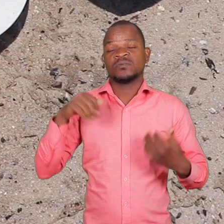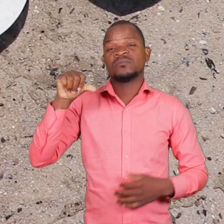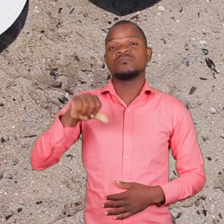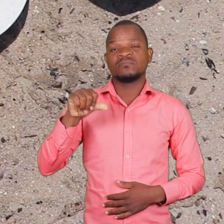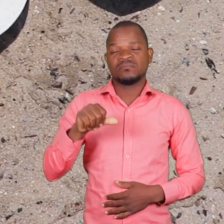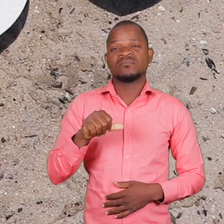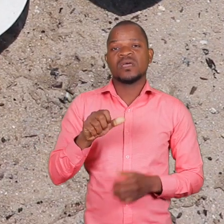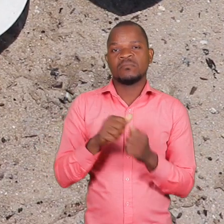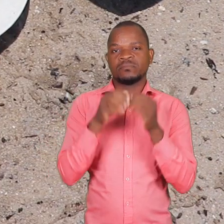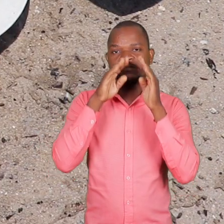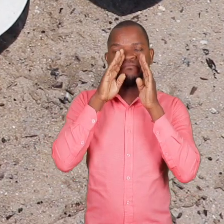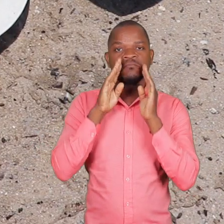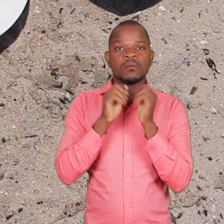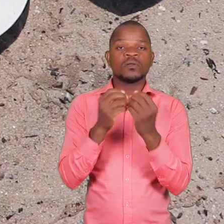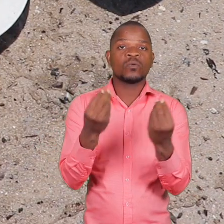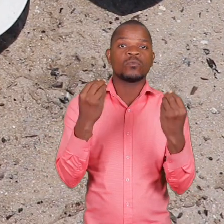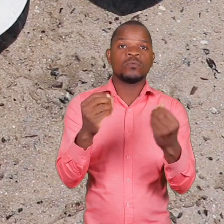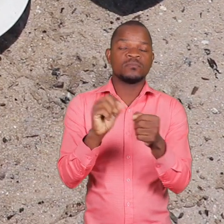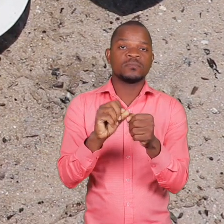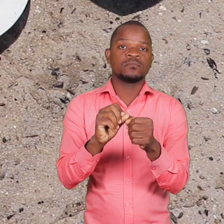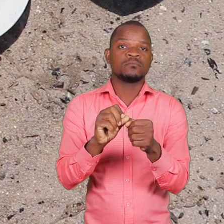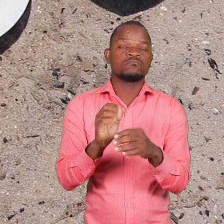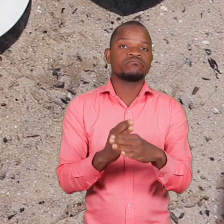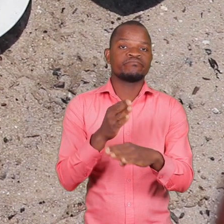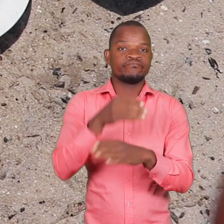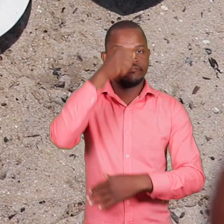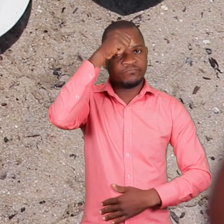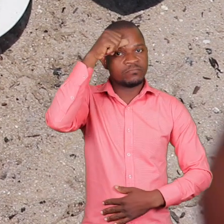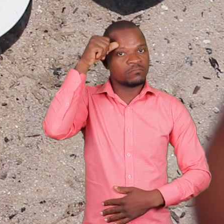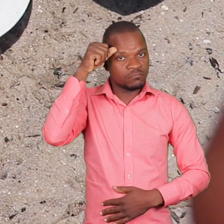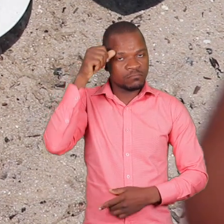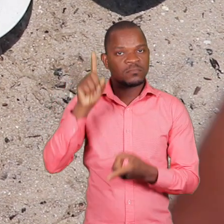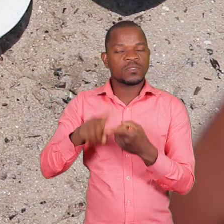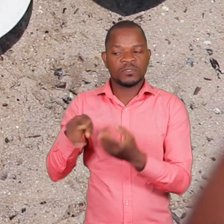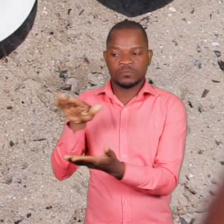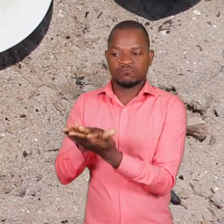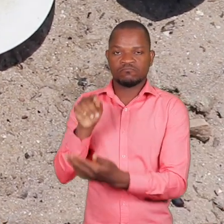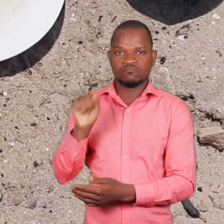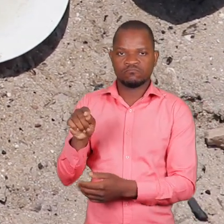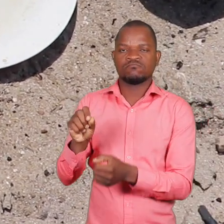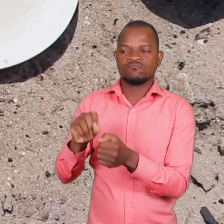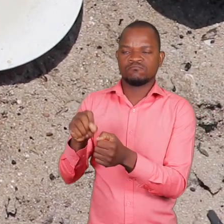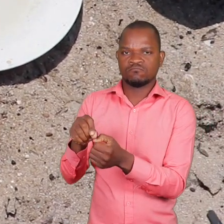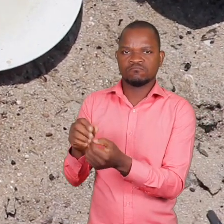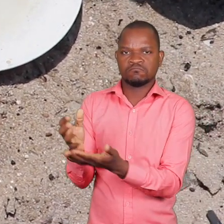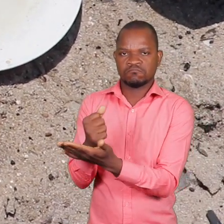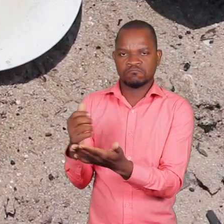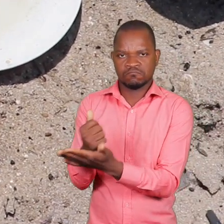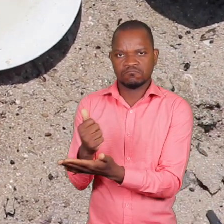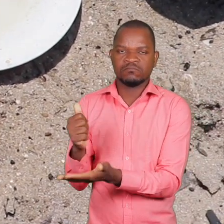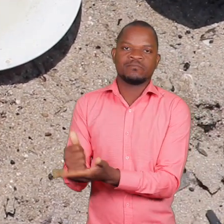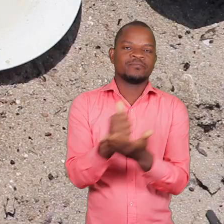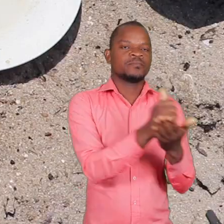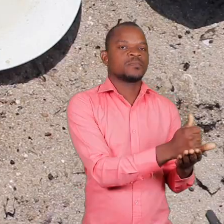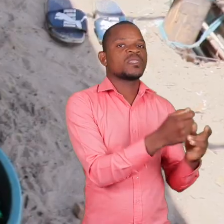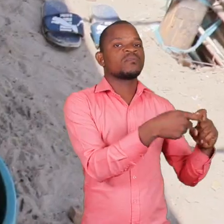a situação, mas dizem não ter como evitar, porque é naquele espaço onde conseguem prover alimentos para as